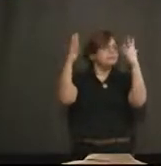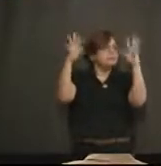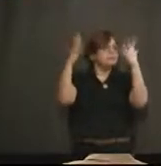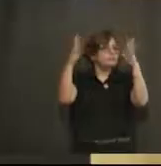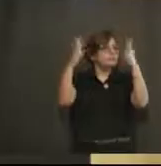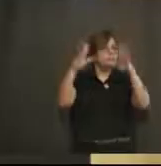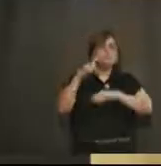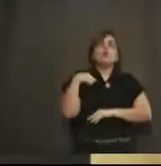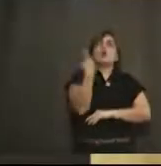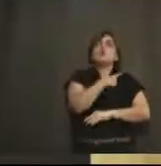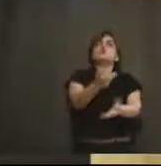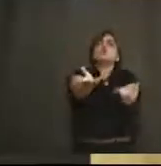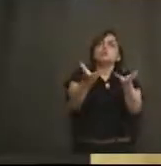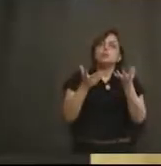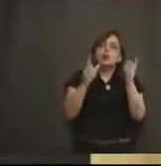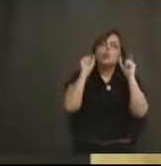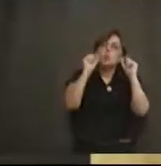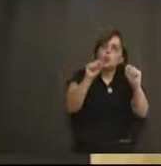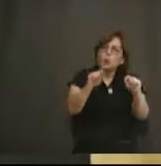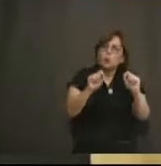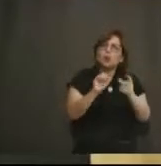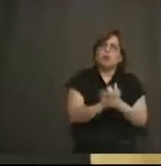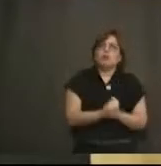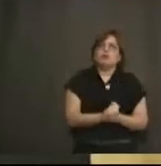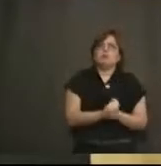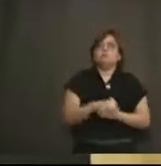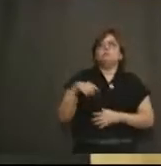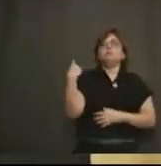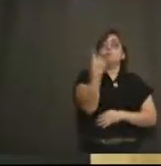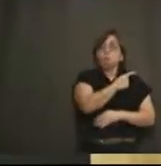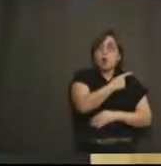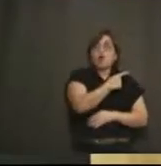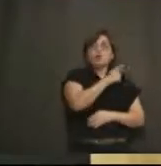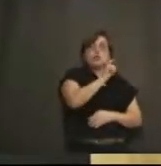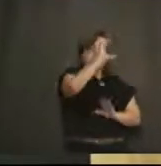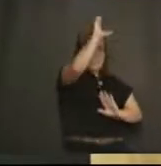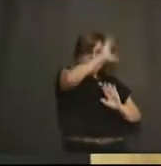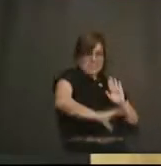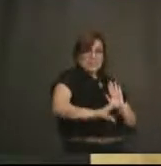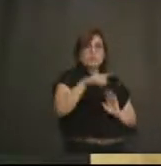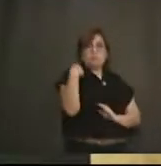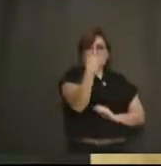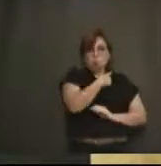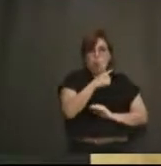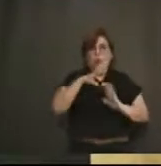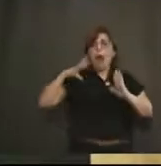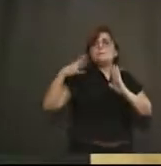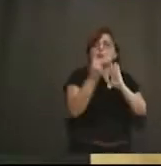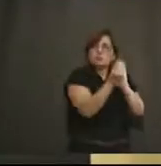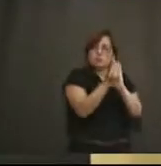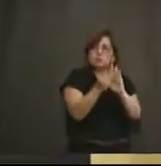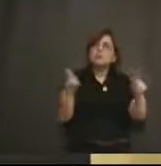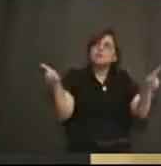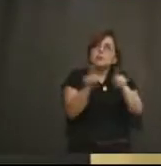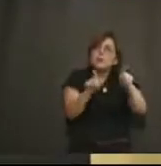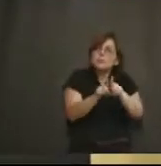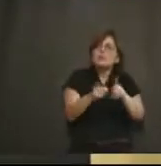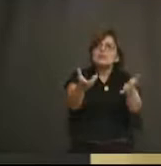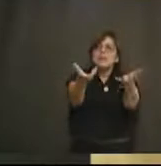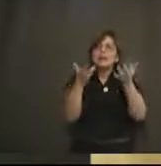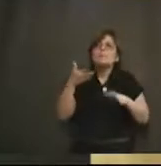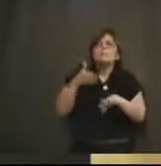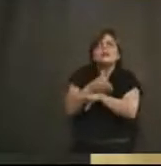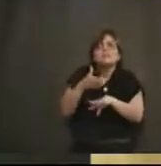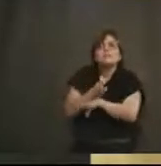nós queremos, como cidadãs e cidadãos da Amazônia, ser também cidadãos e